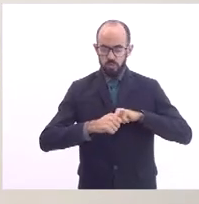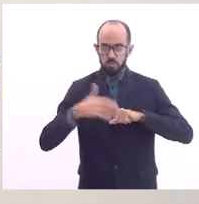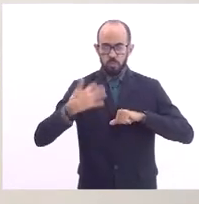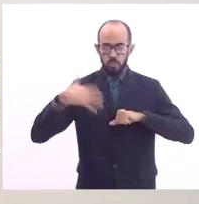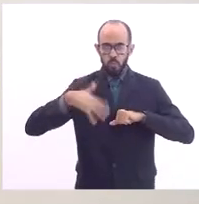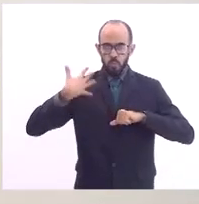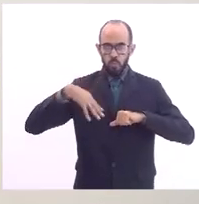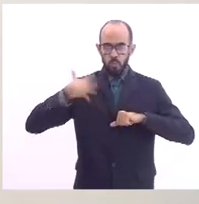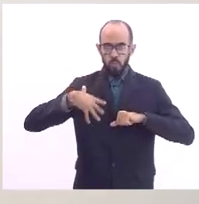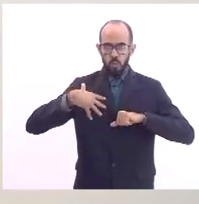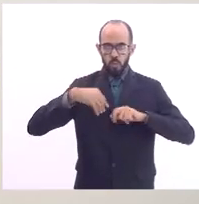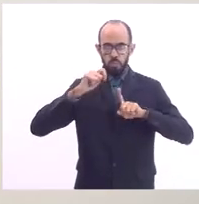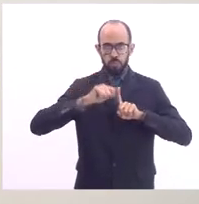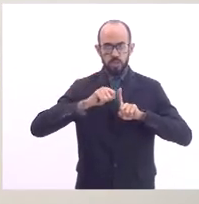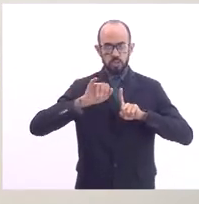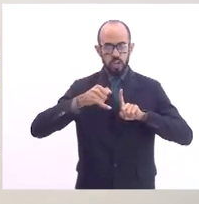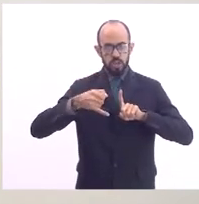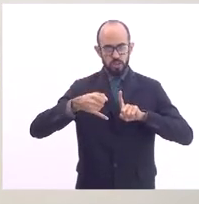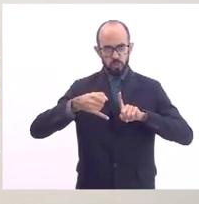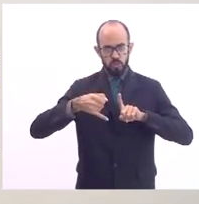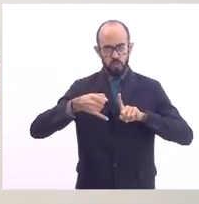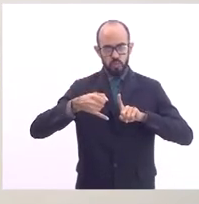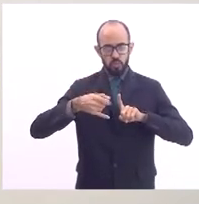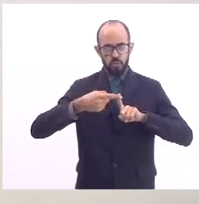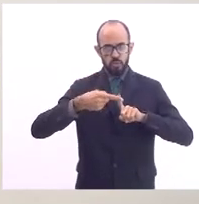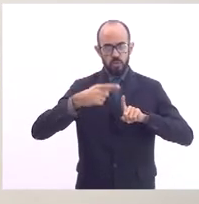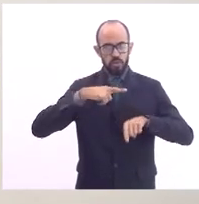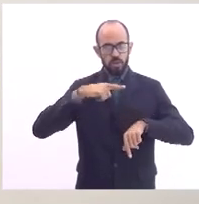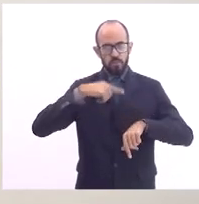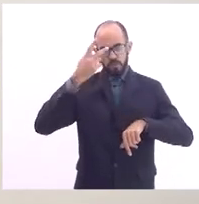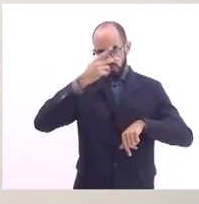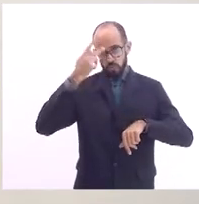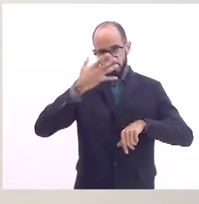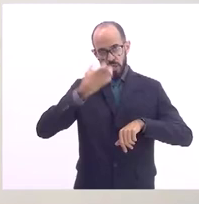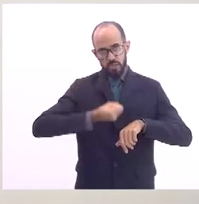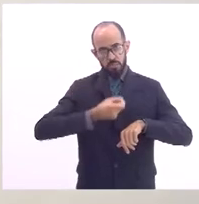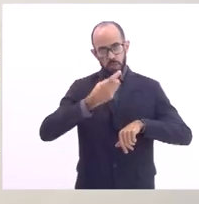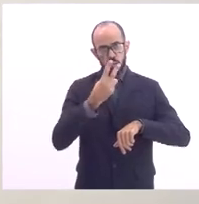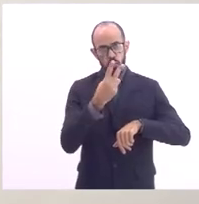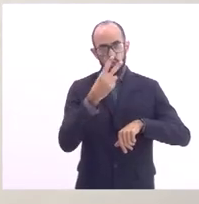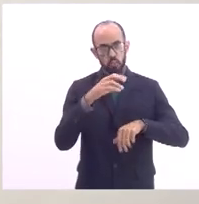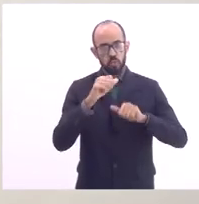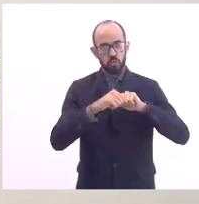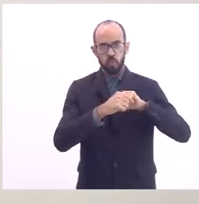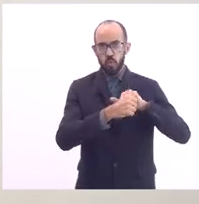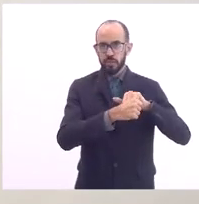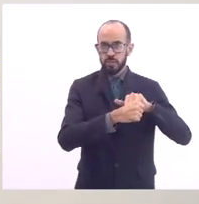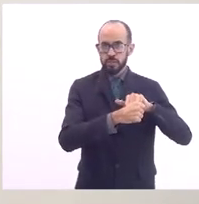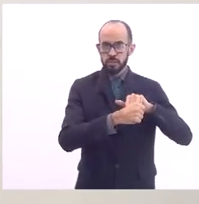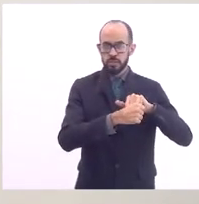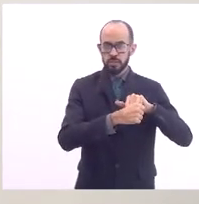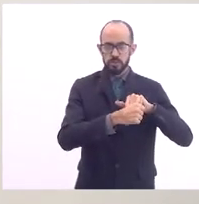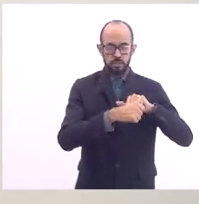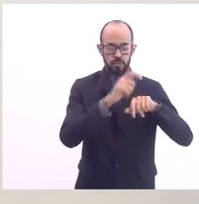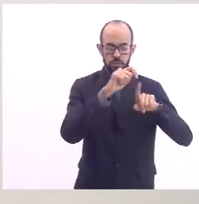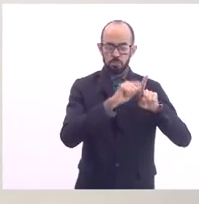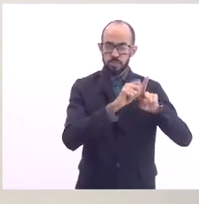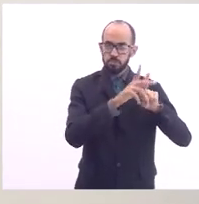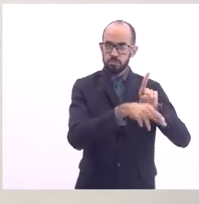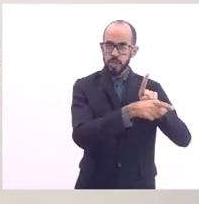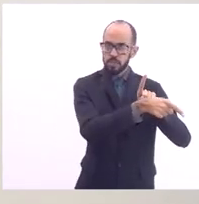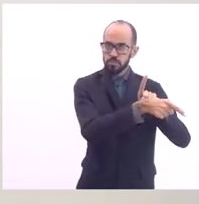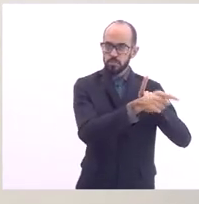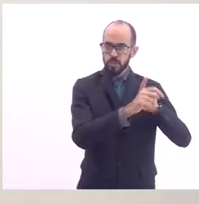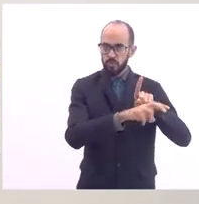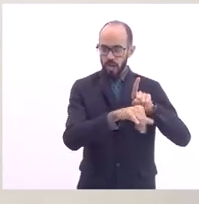mês de janeiro lá, tem pessoas recebendo duas contas dentro do mês de janeiro. E você vai pagar uma conta,